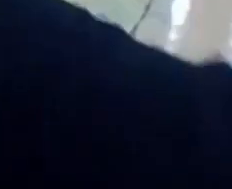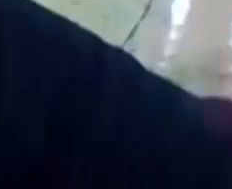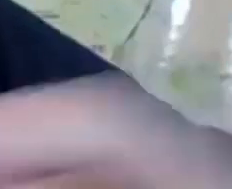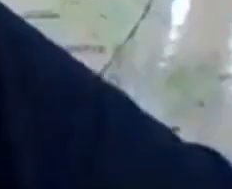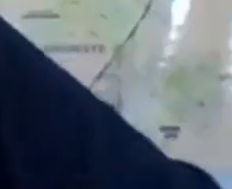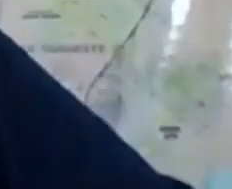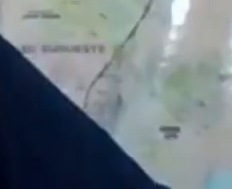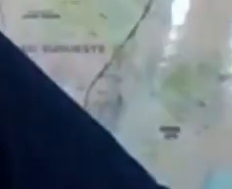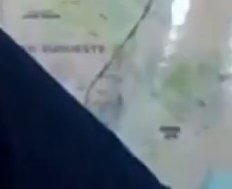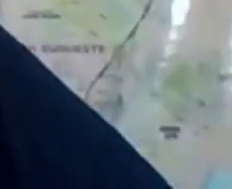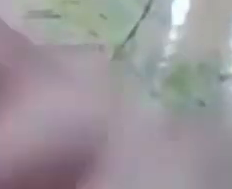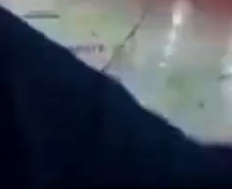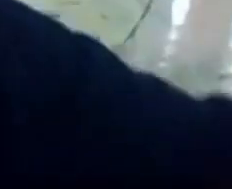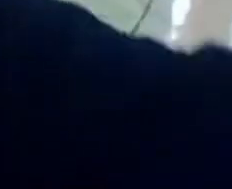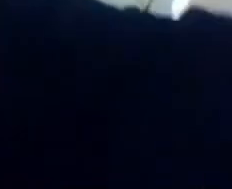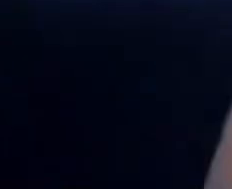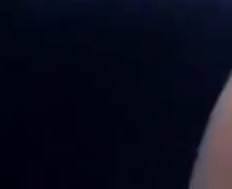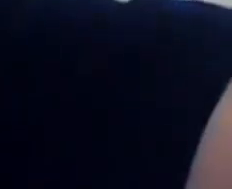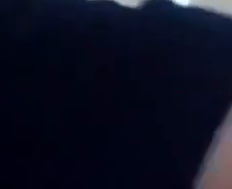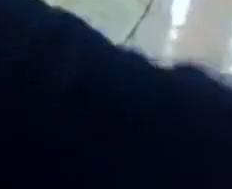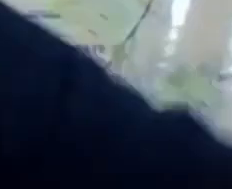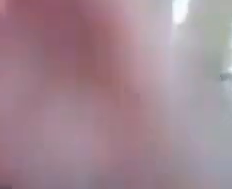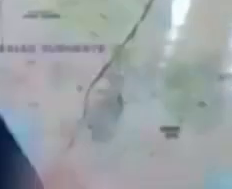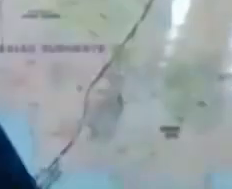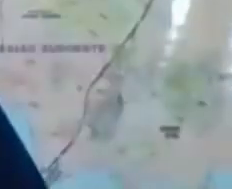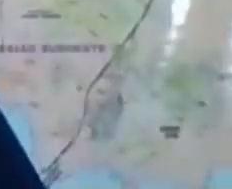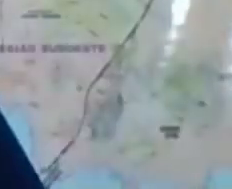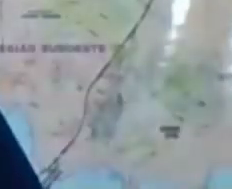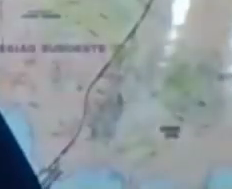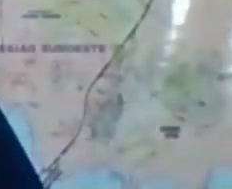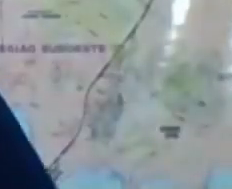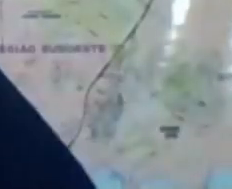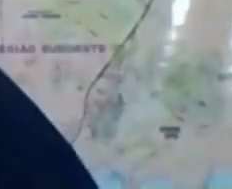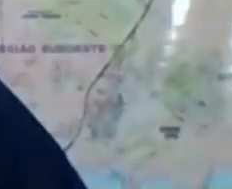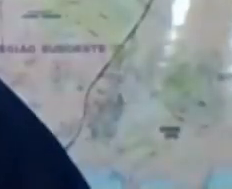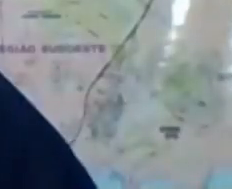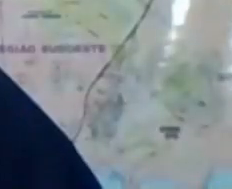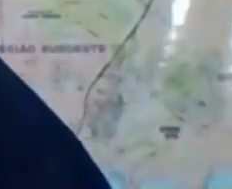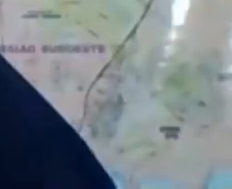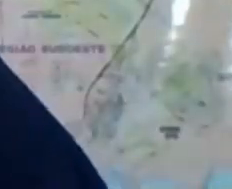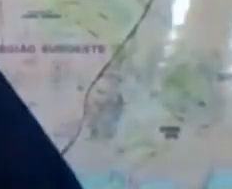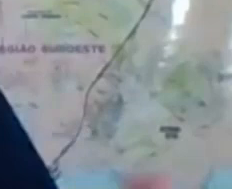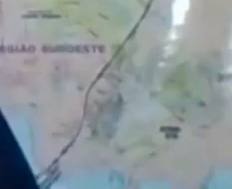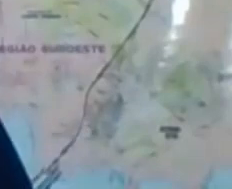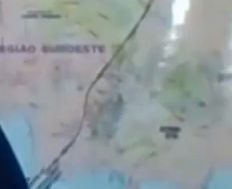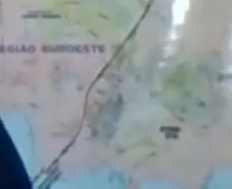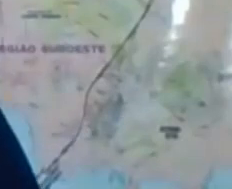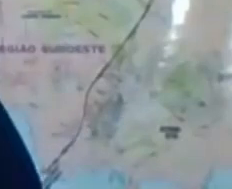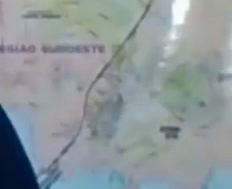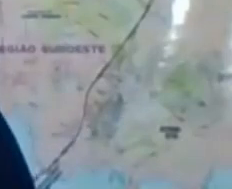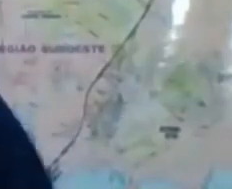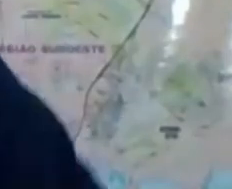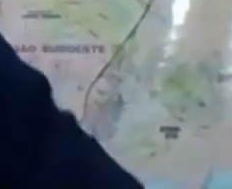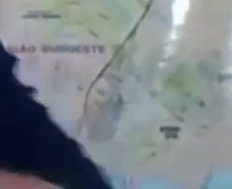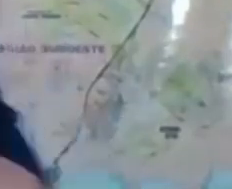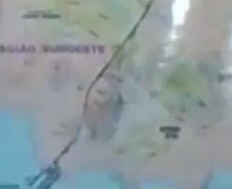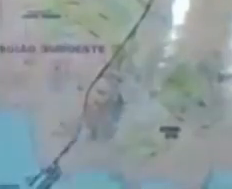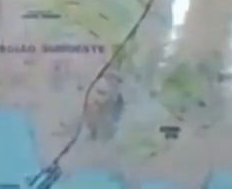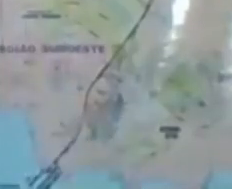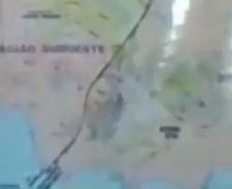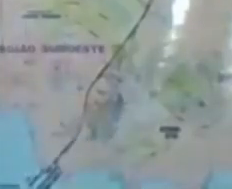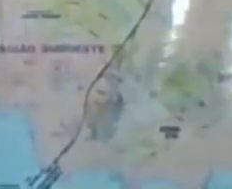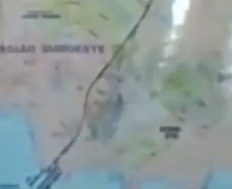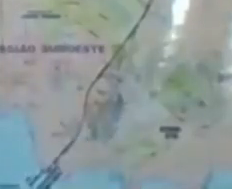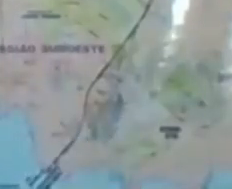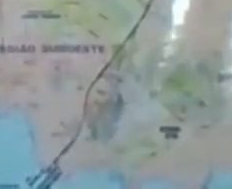na escola, no centro de saúde, com a sua comunidade, e é arrancada nesse processo